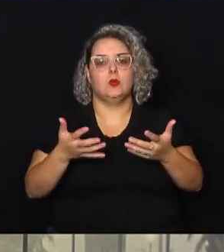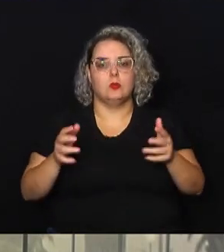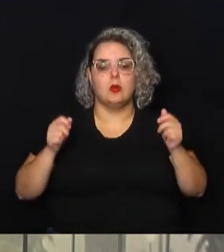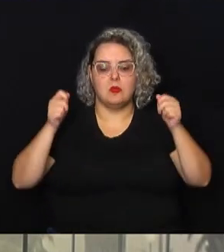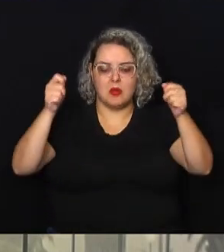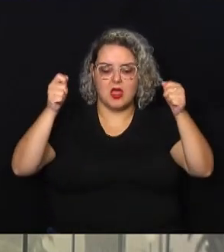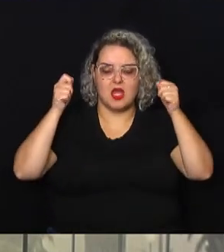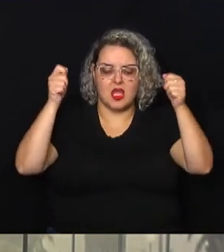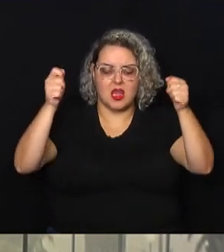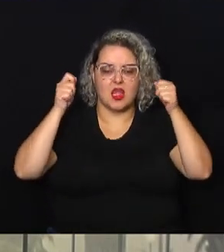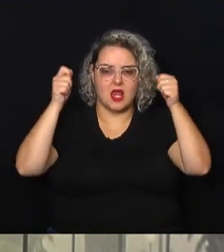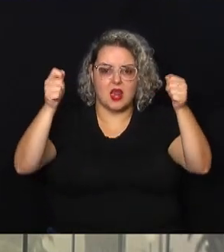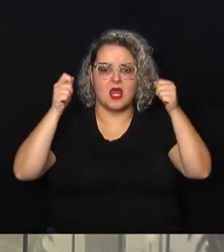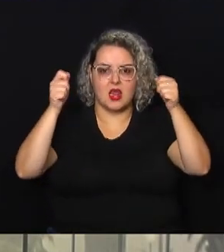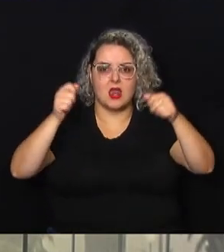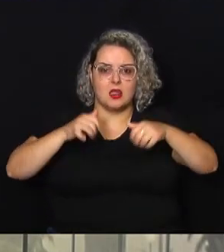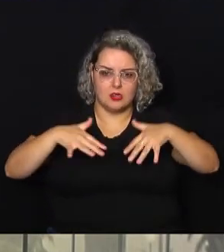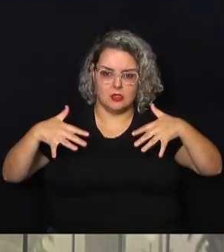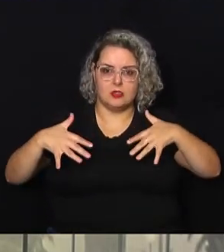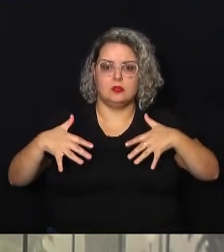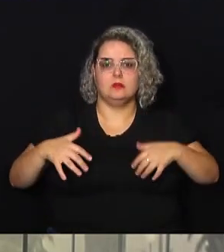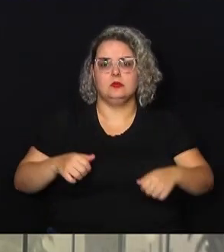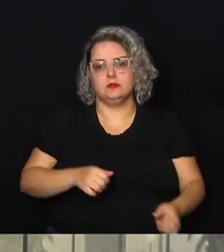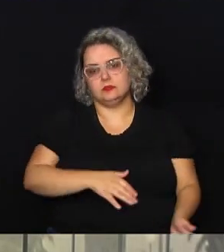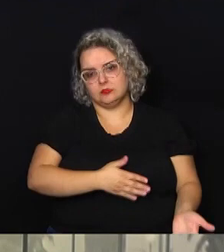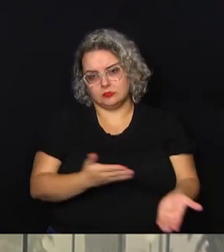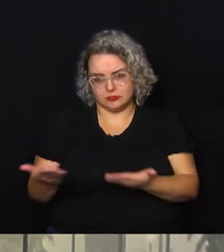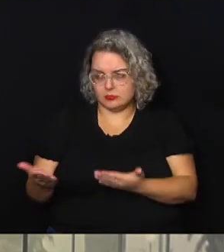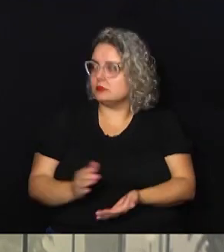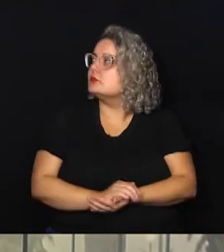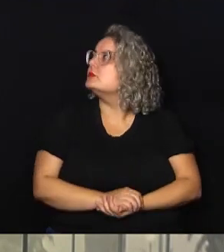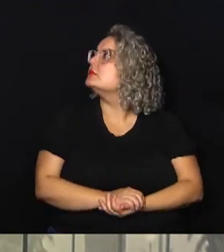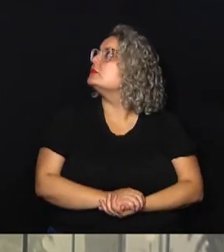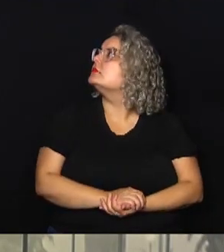manifestaram das galerias durante a sessão